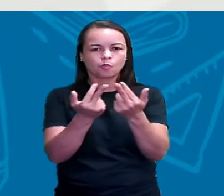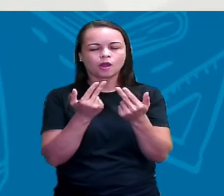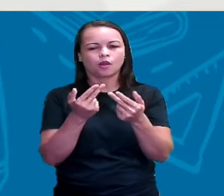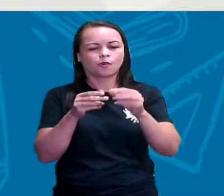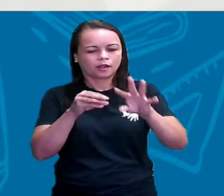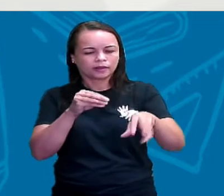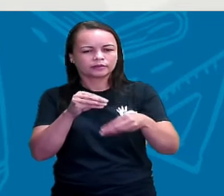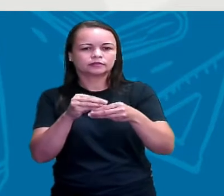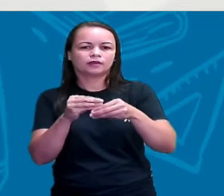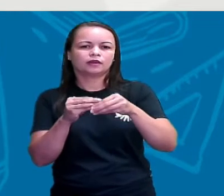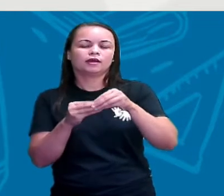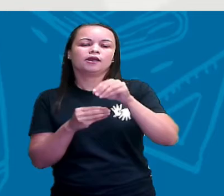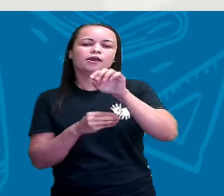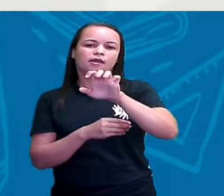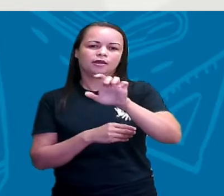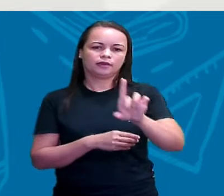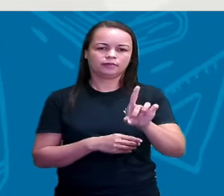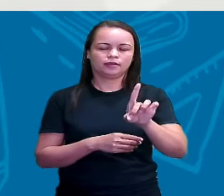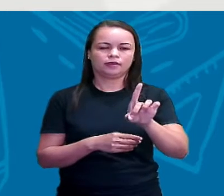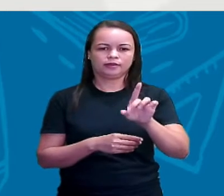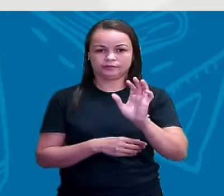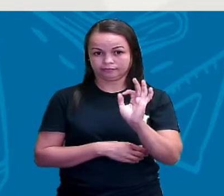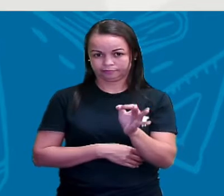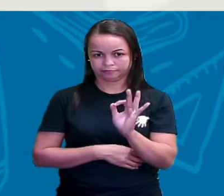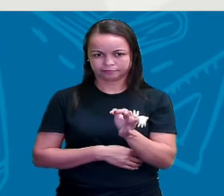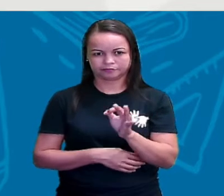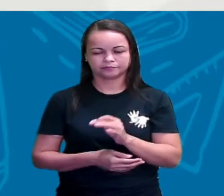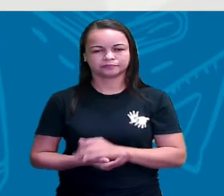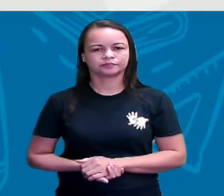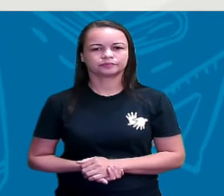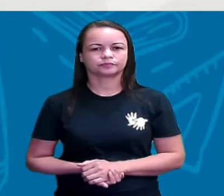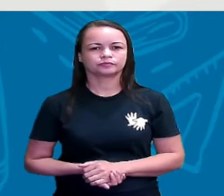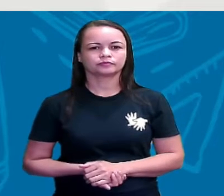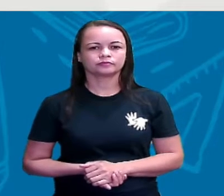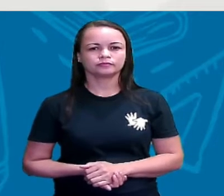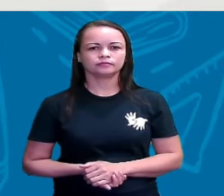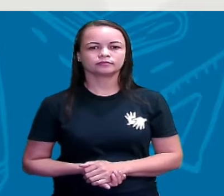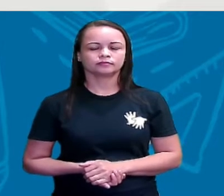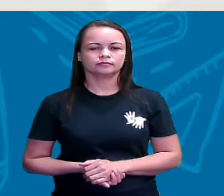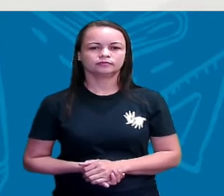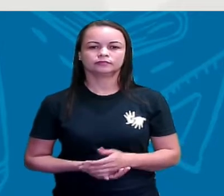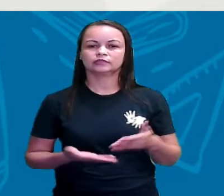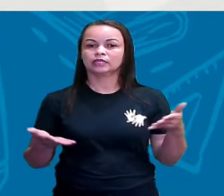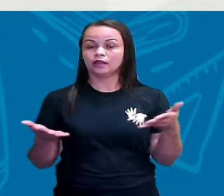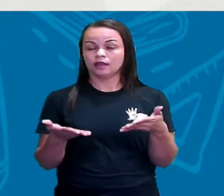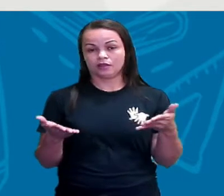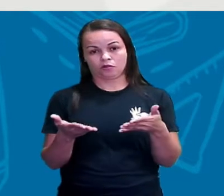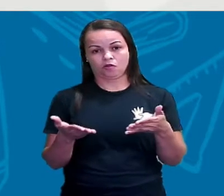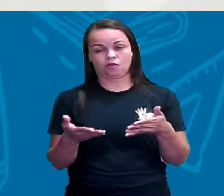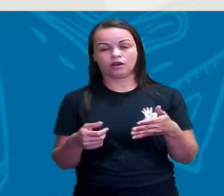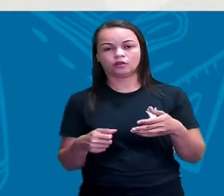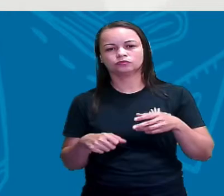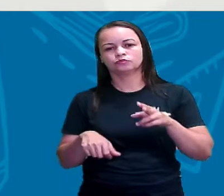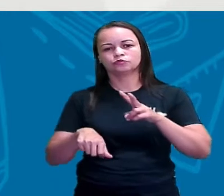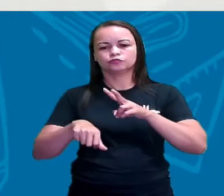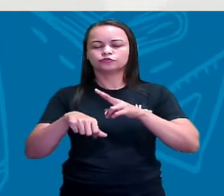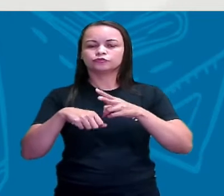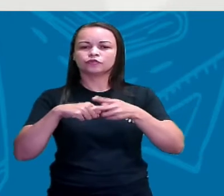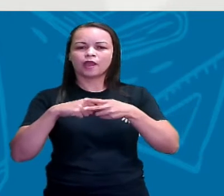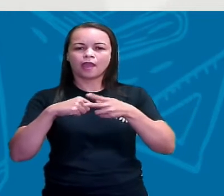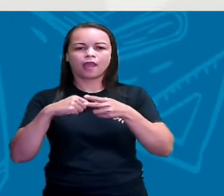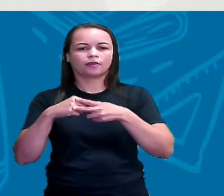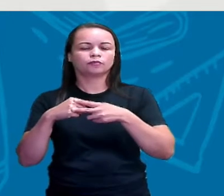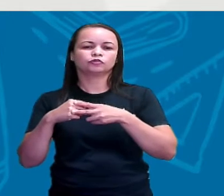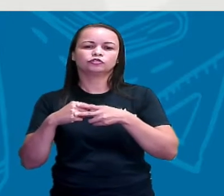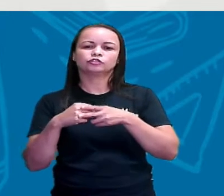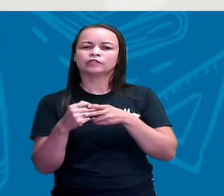apenas acrescentei ED. Certinho, pessoal? Agora, e os verbos irregulares? Como é que eu faço com